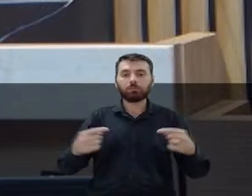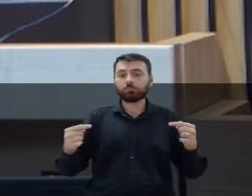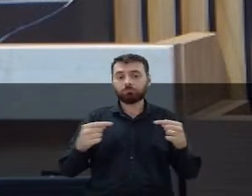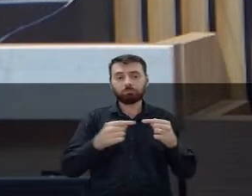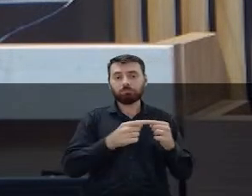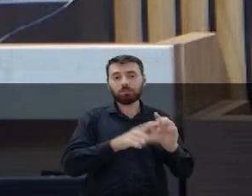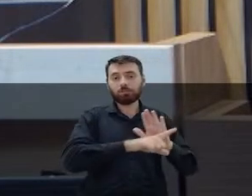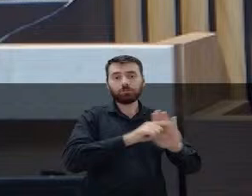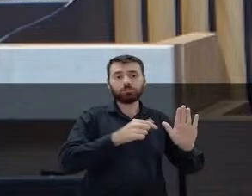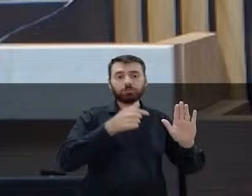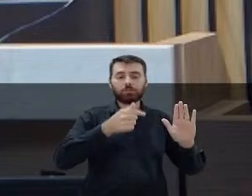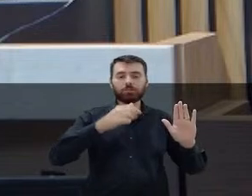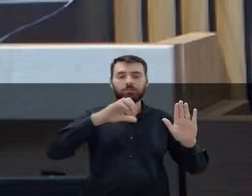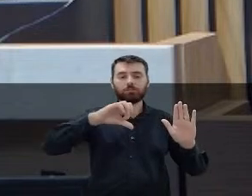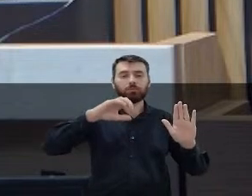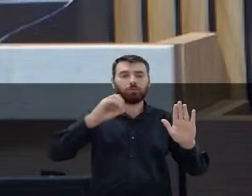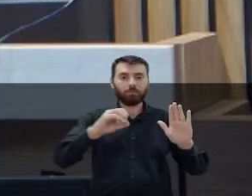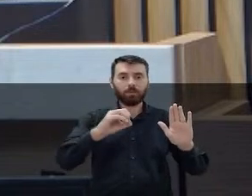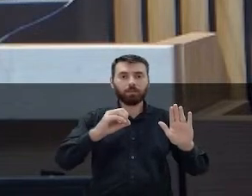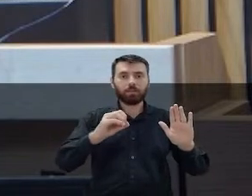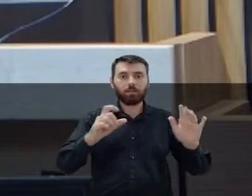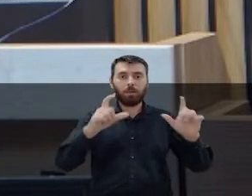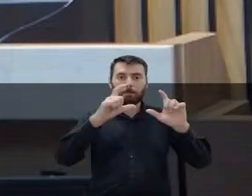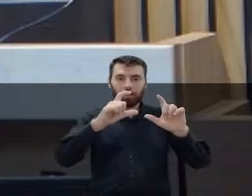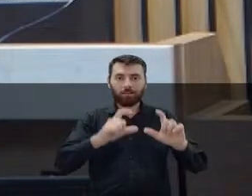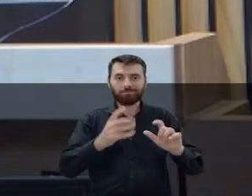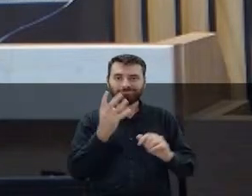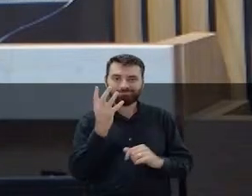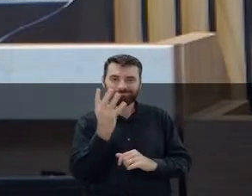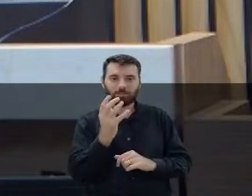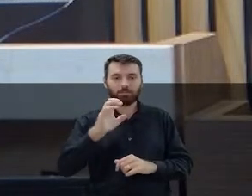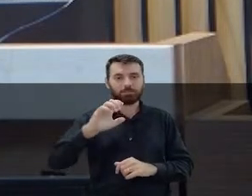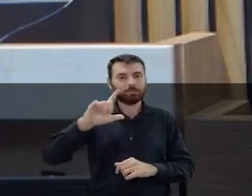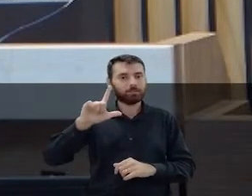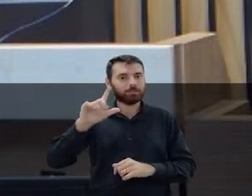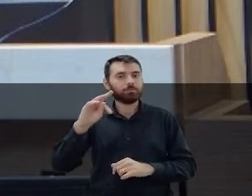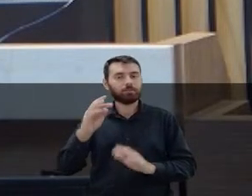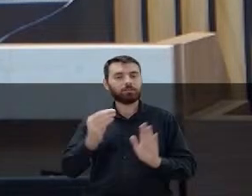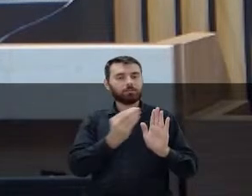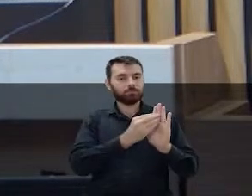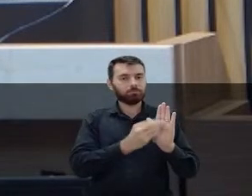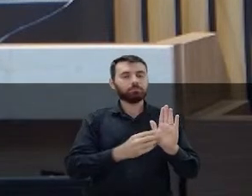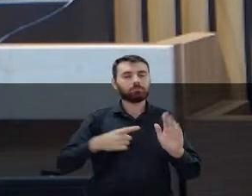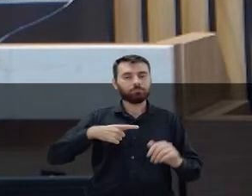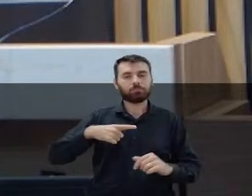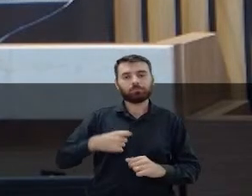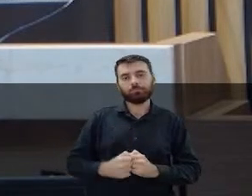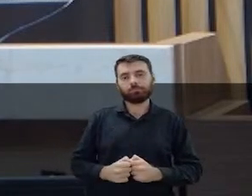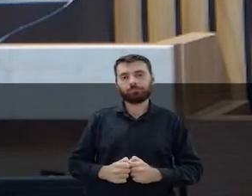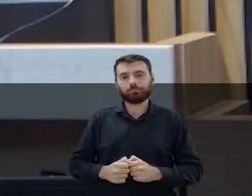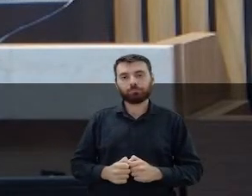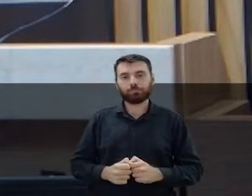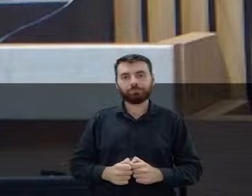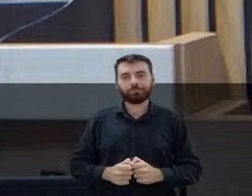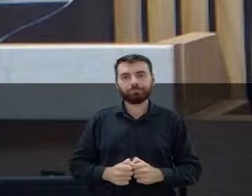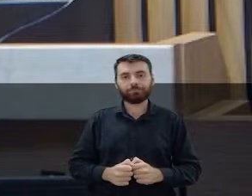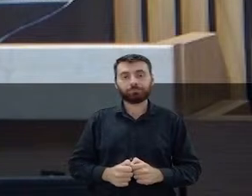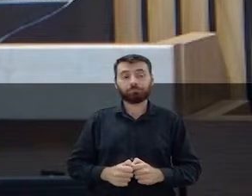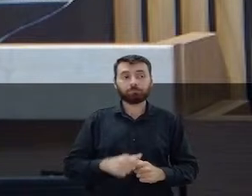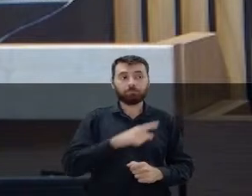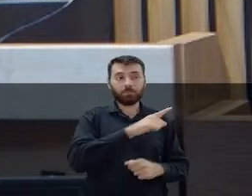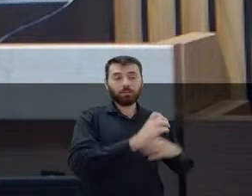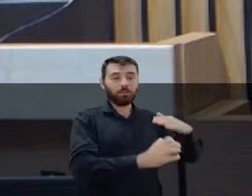da CLT. As alegações da reclamada não ficaram comprovadas, não sendo os